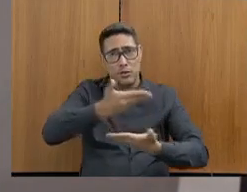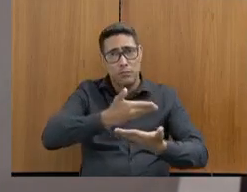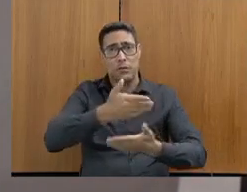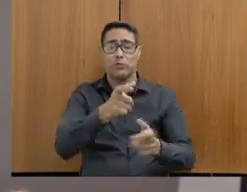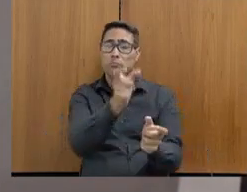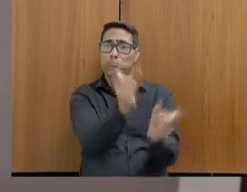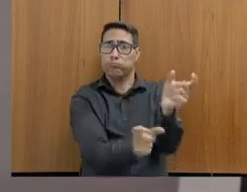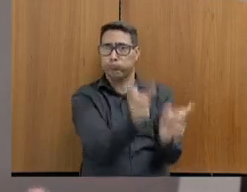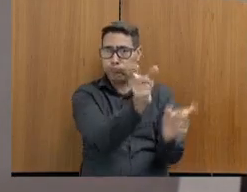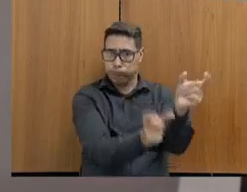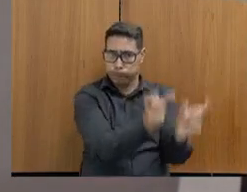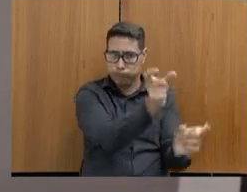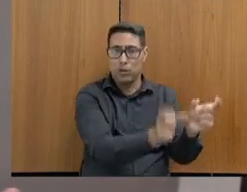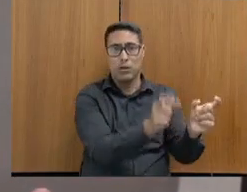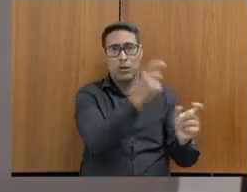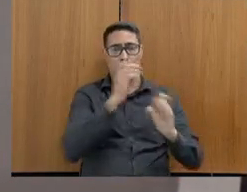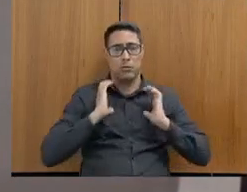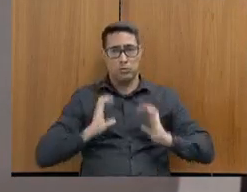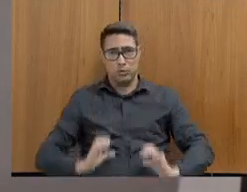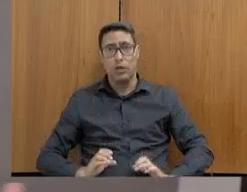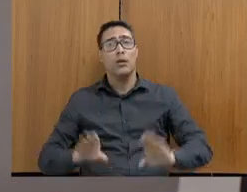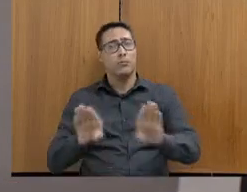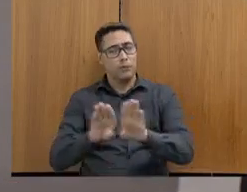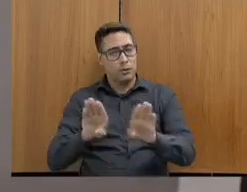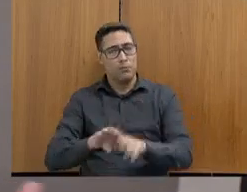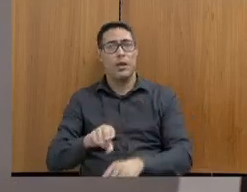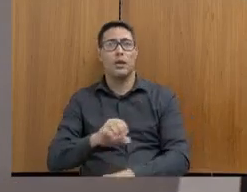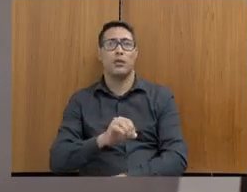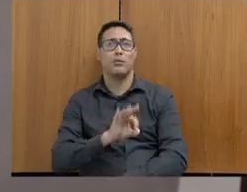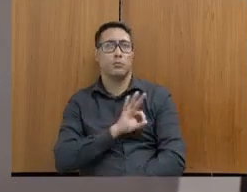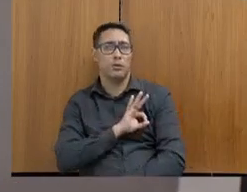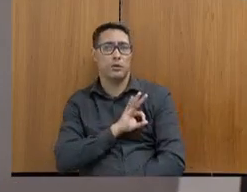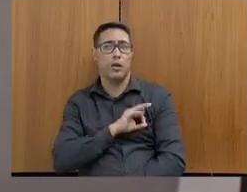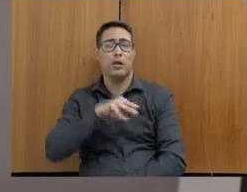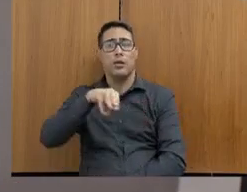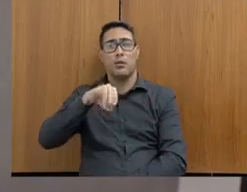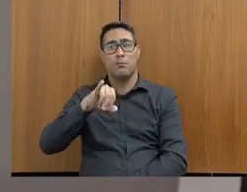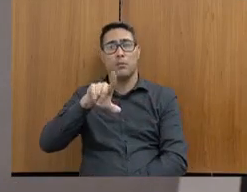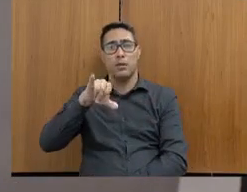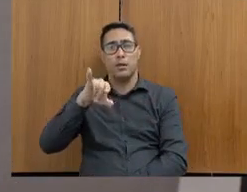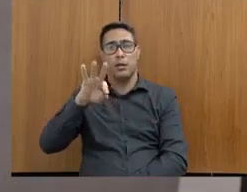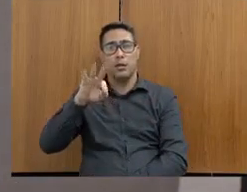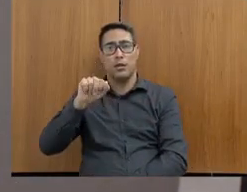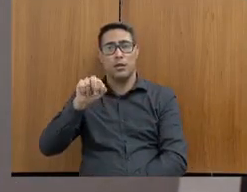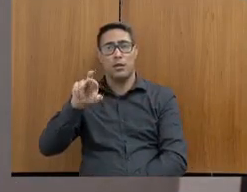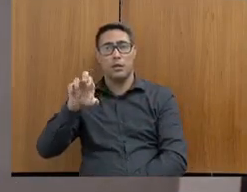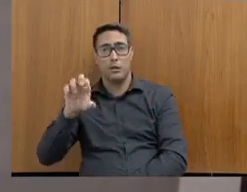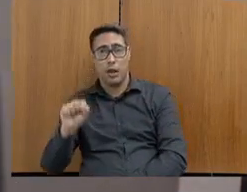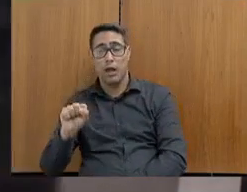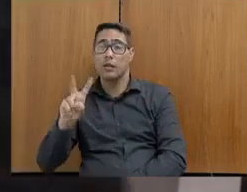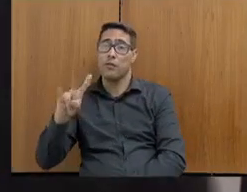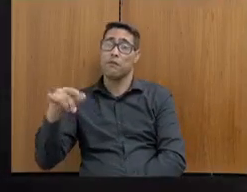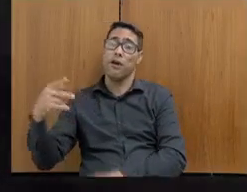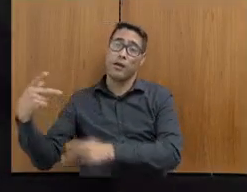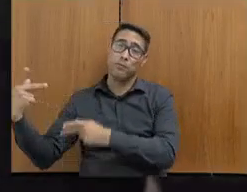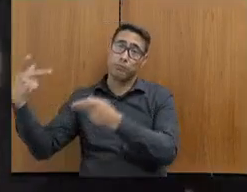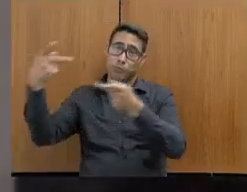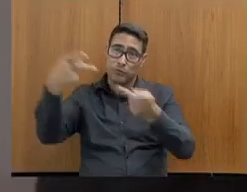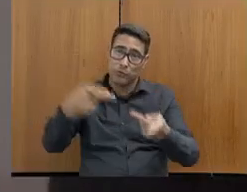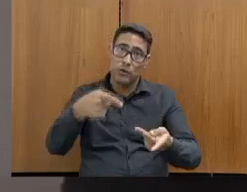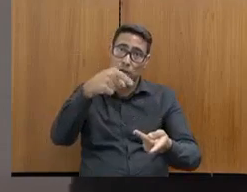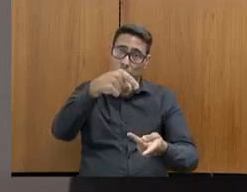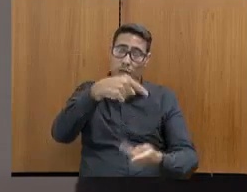por consequência evidentemente aos policiais militares né que levam as ocorrências as nossas delegacias de plantão